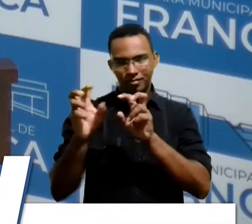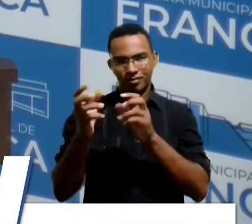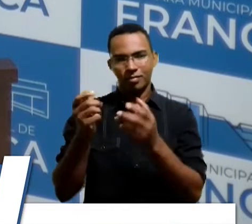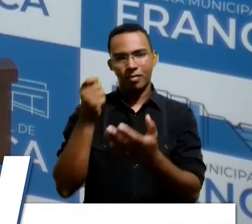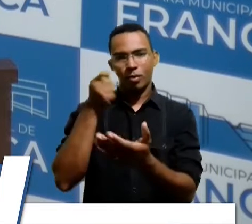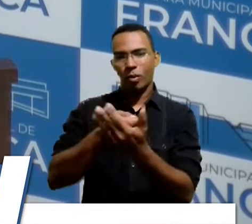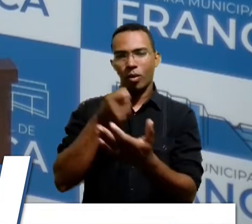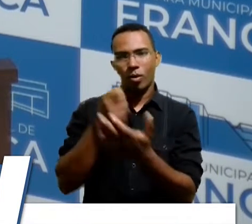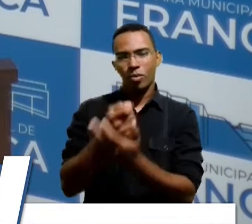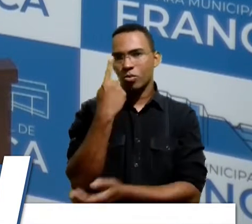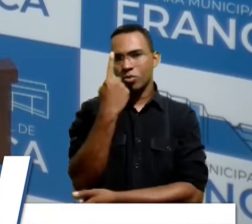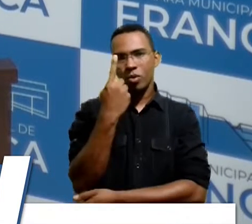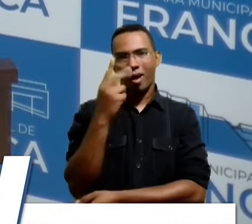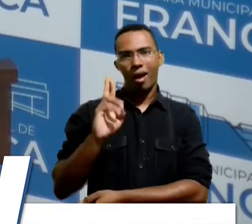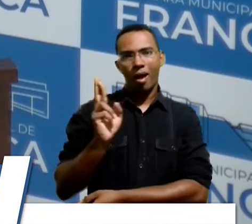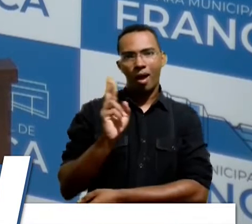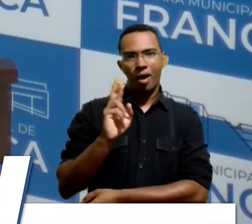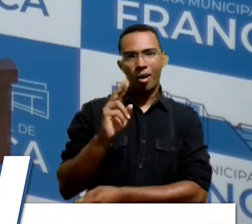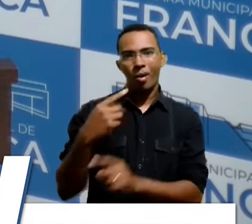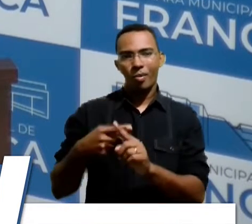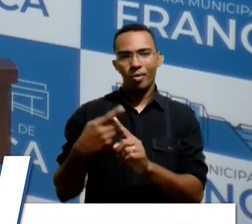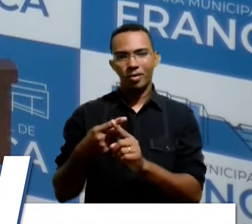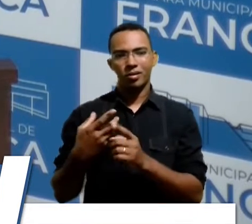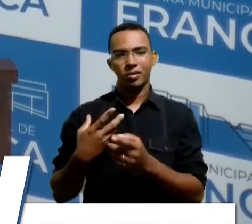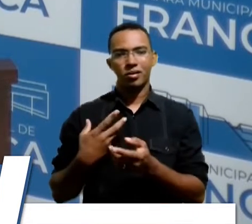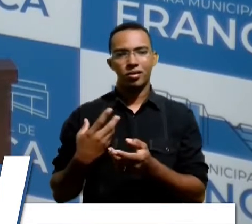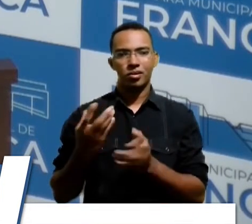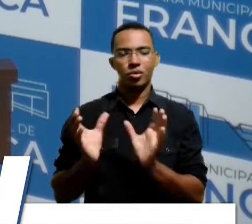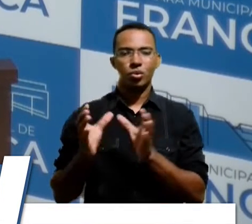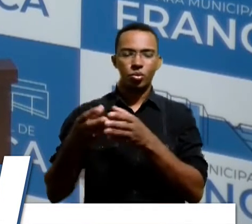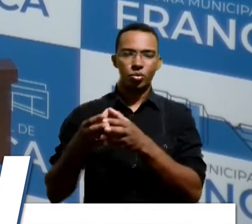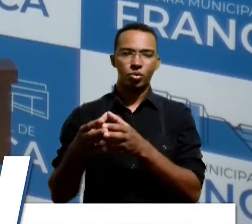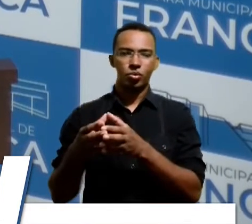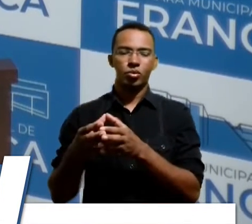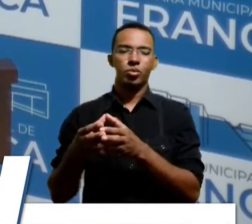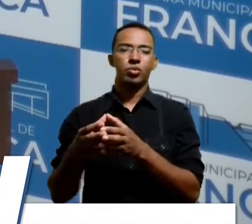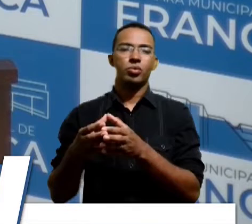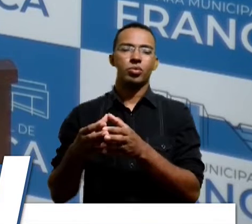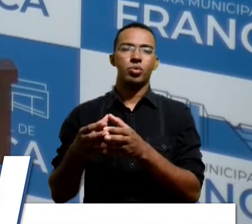um real, quando eu recebo no meu grupo aqui de chamadas,